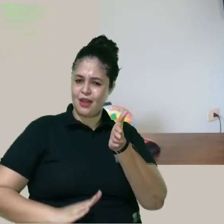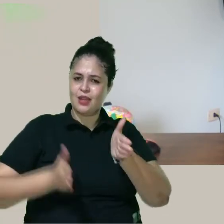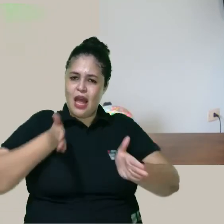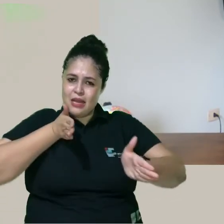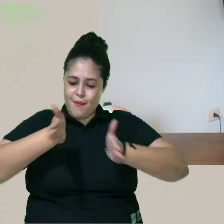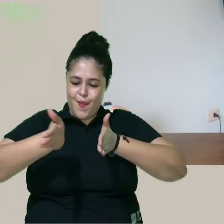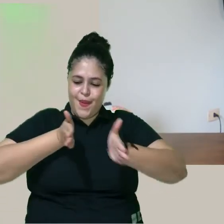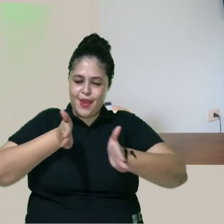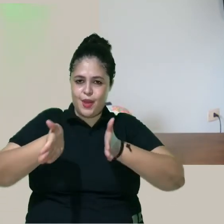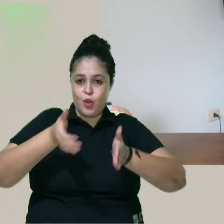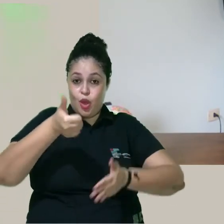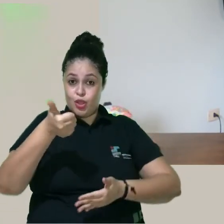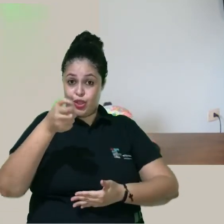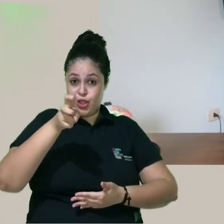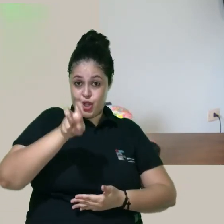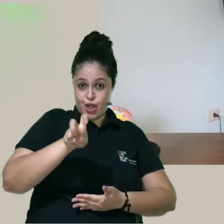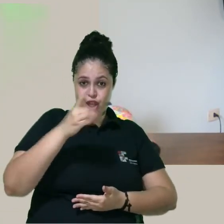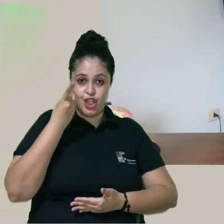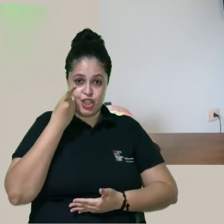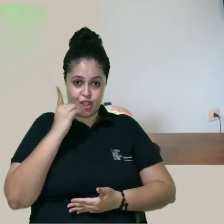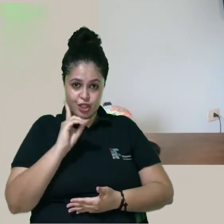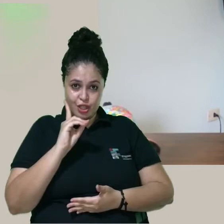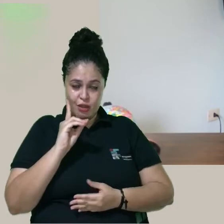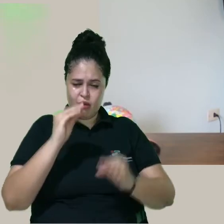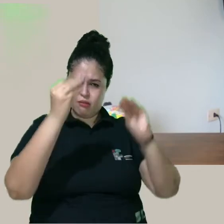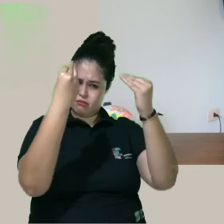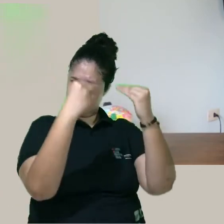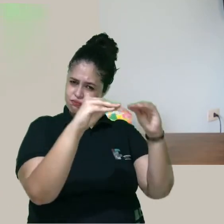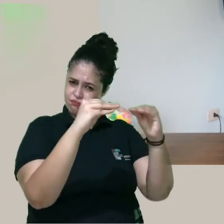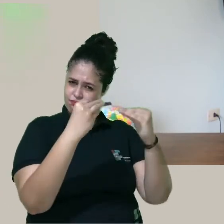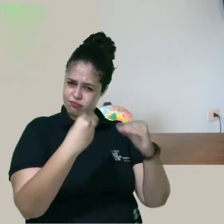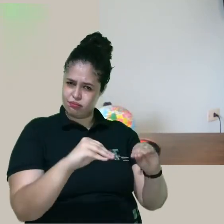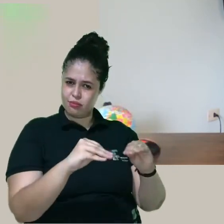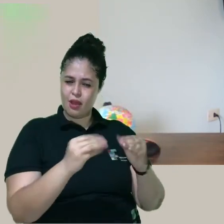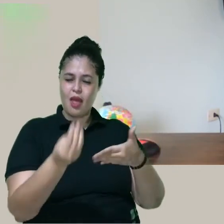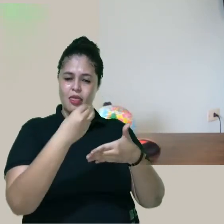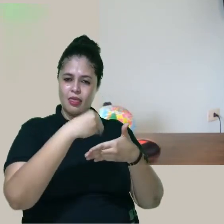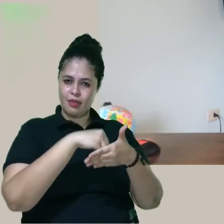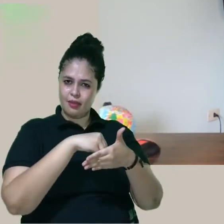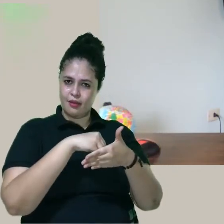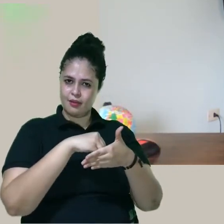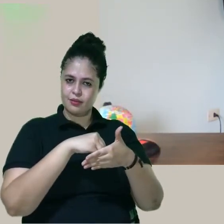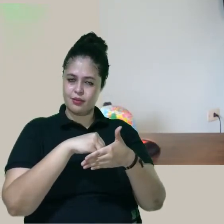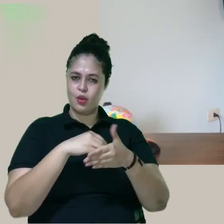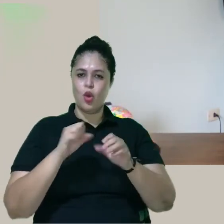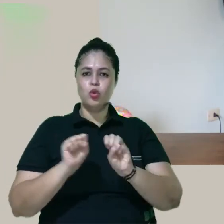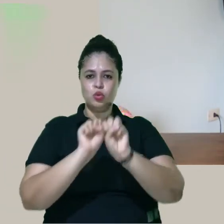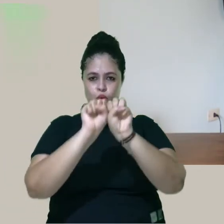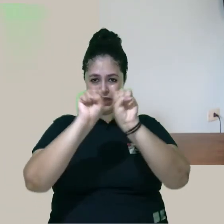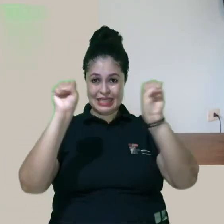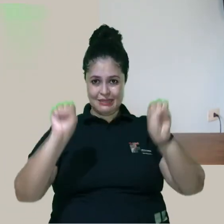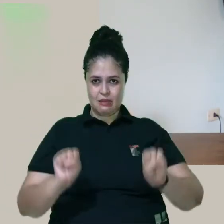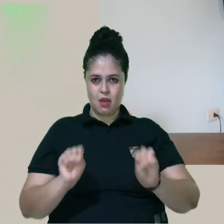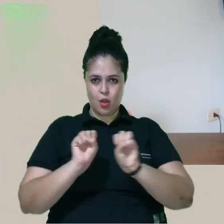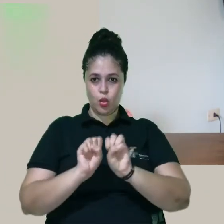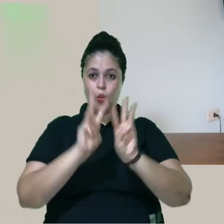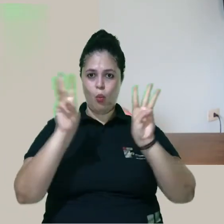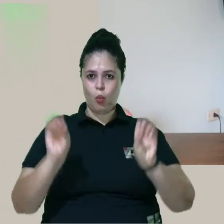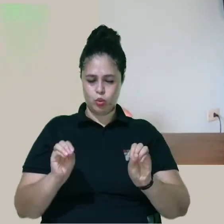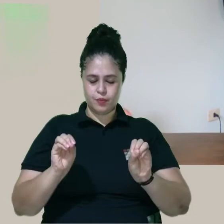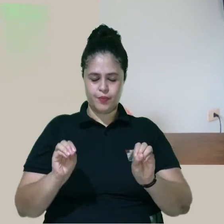dessa quinzena estarão neste tópico, né, lá no espaço virtual. Muito